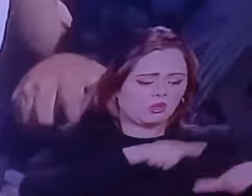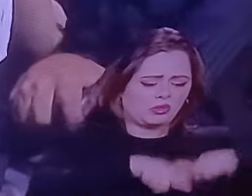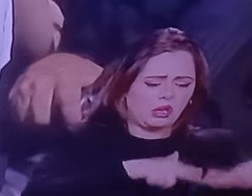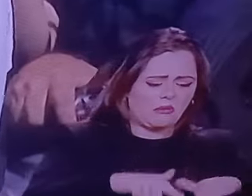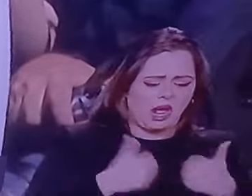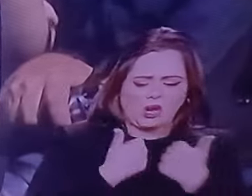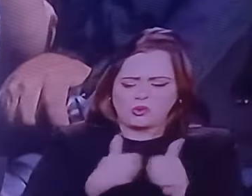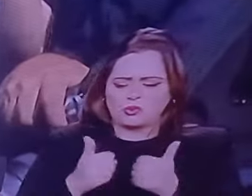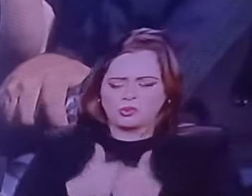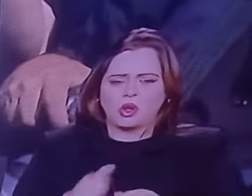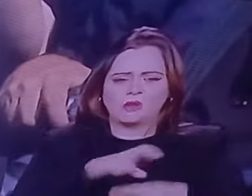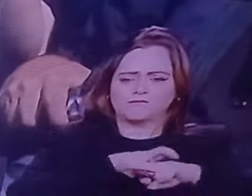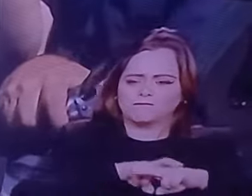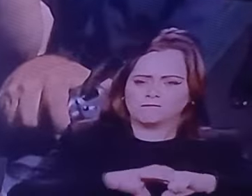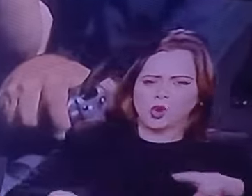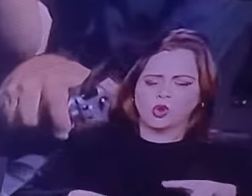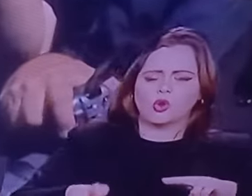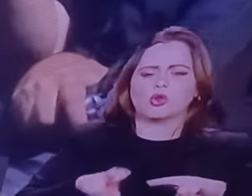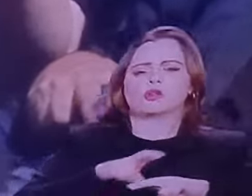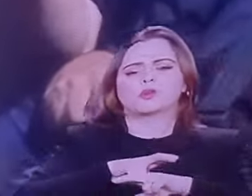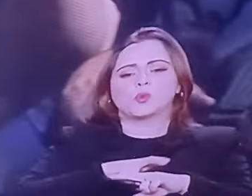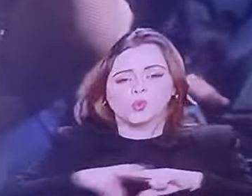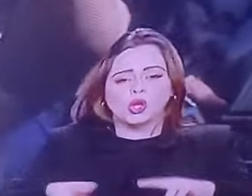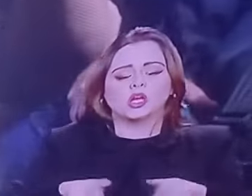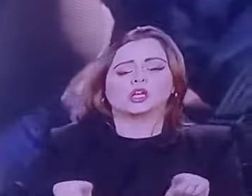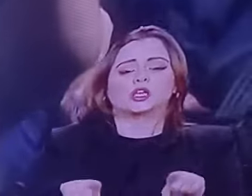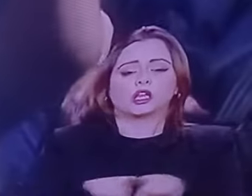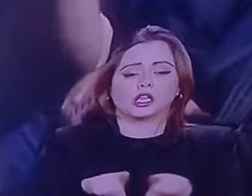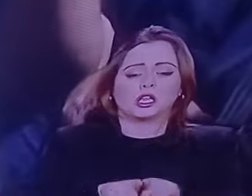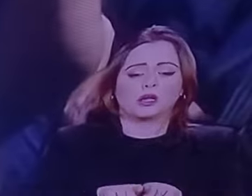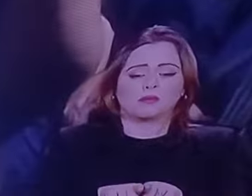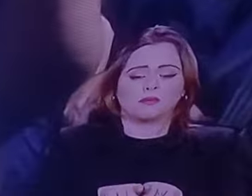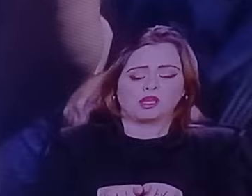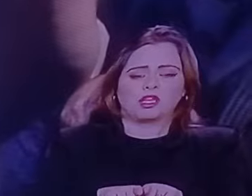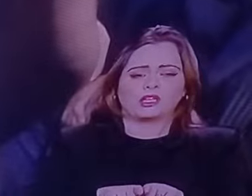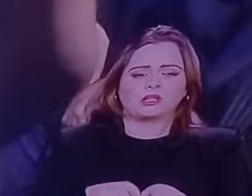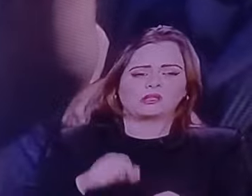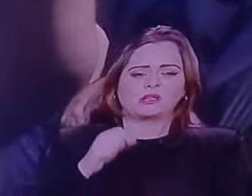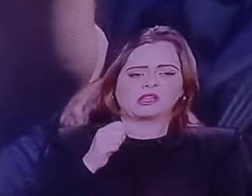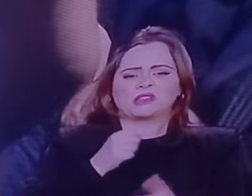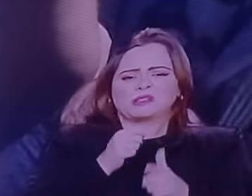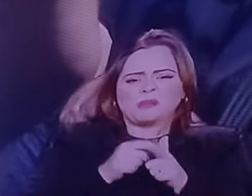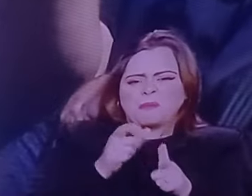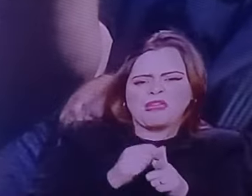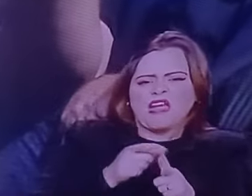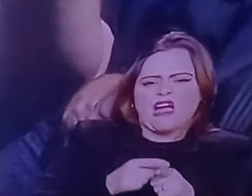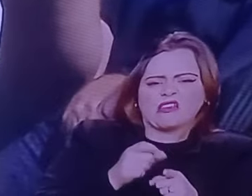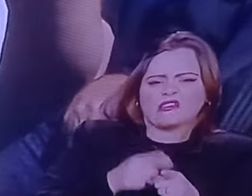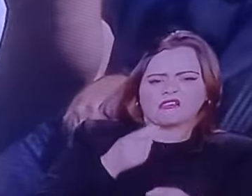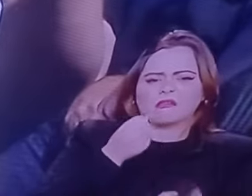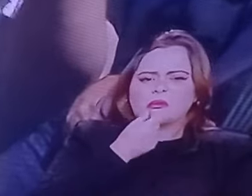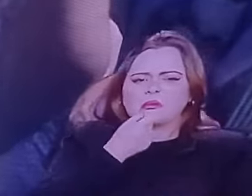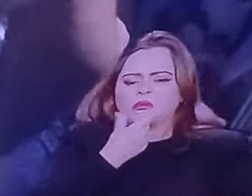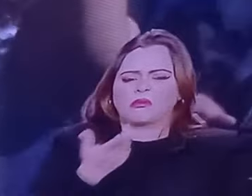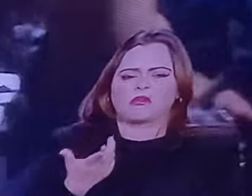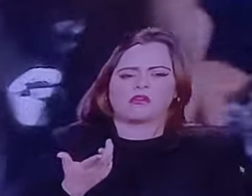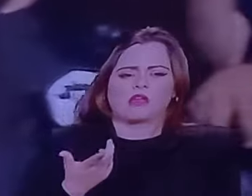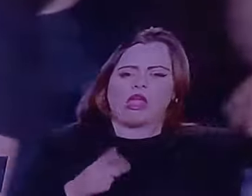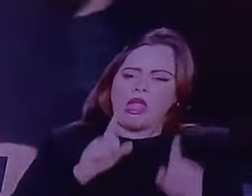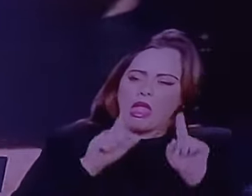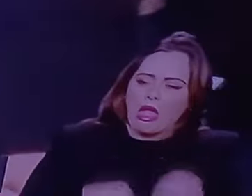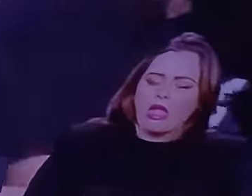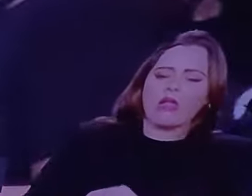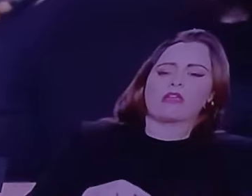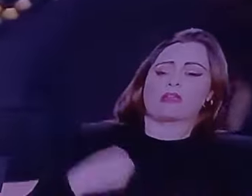ônibus, no trem, no metrô e inclusive nas piadas. É importante que a gente veja